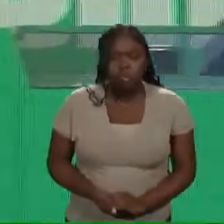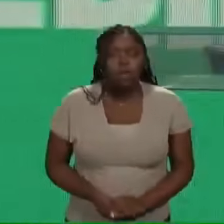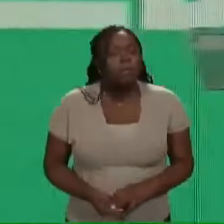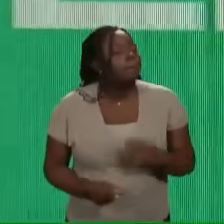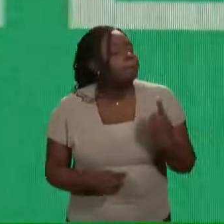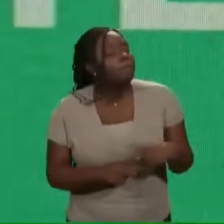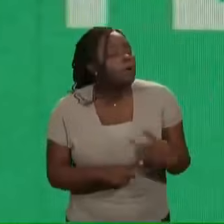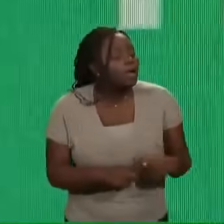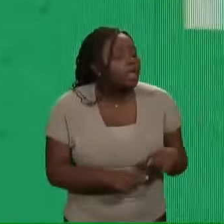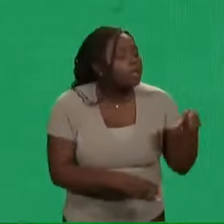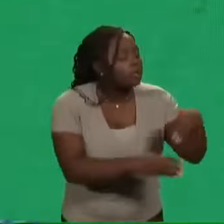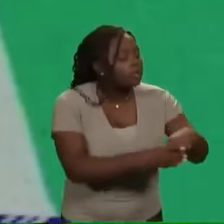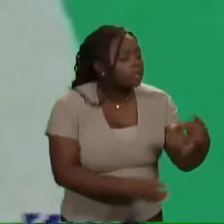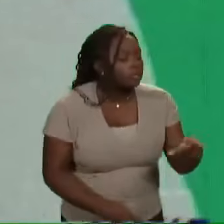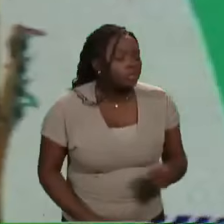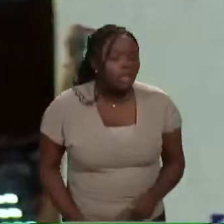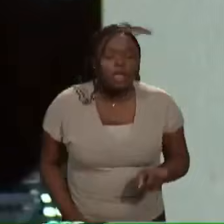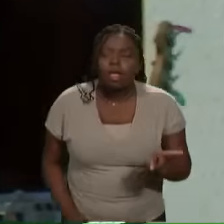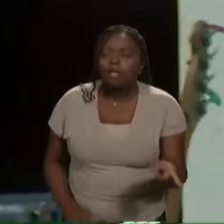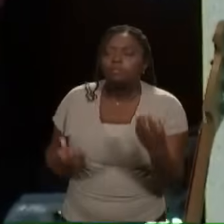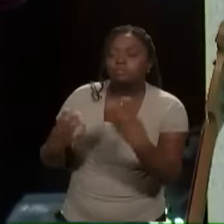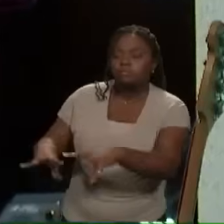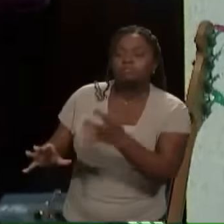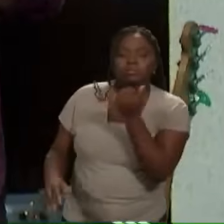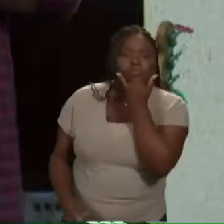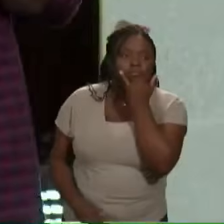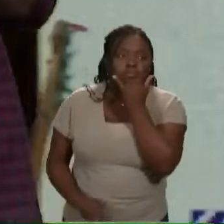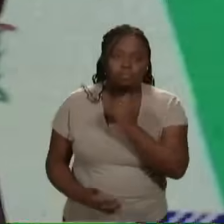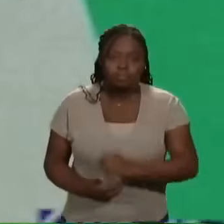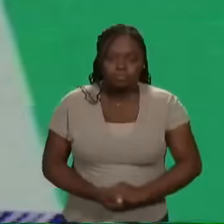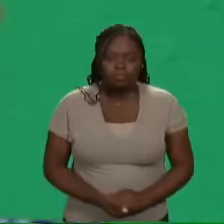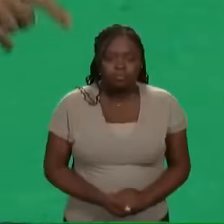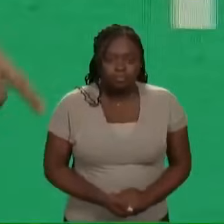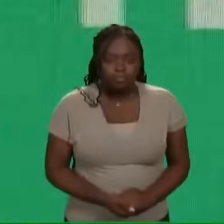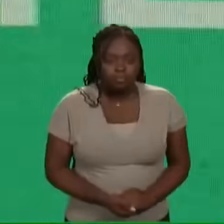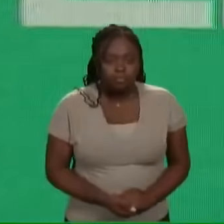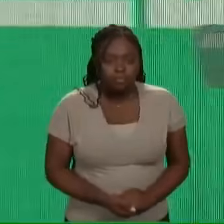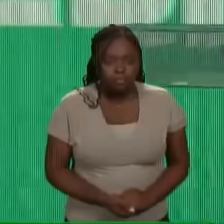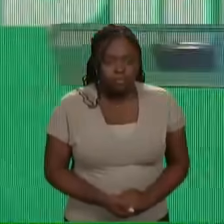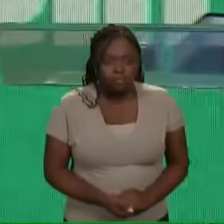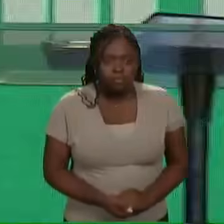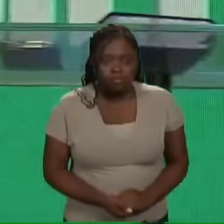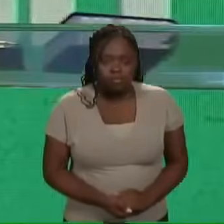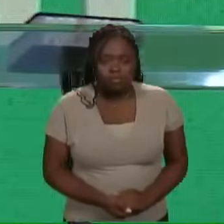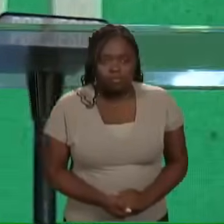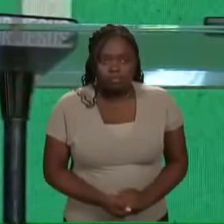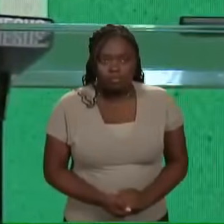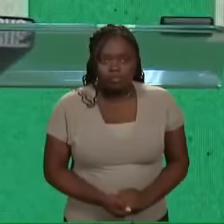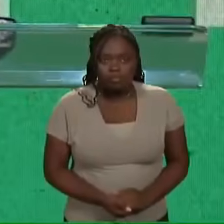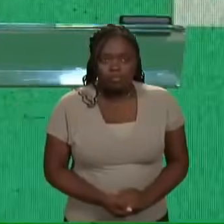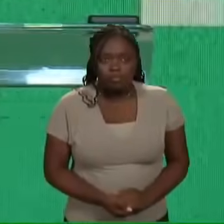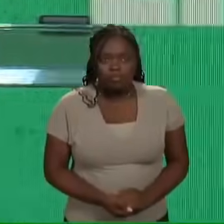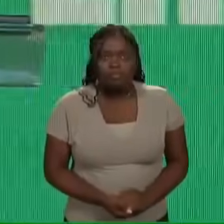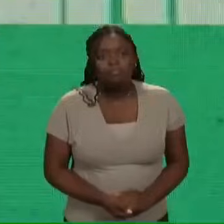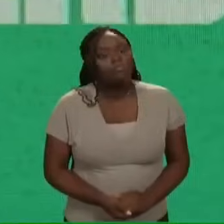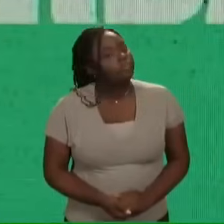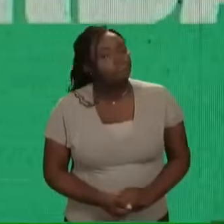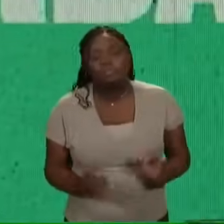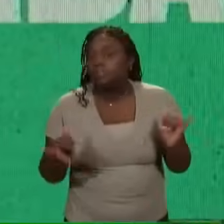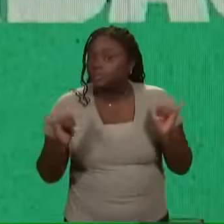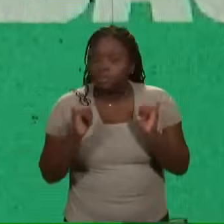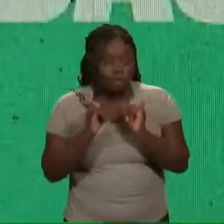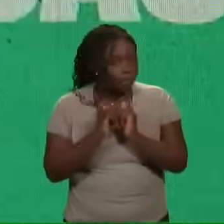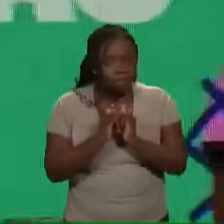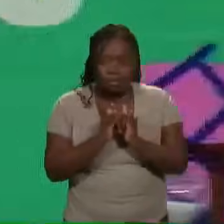Por que você está nela? Ela não quer perdoar. Ele não quer perdoar. Não